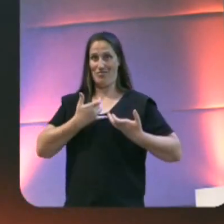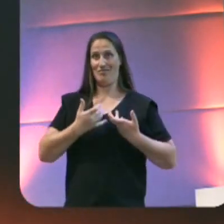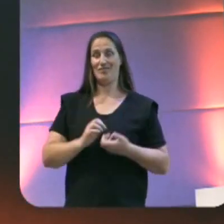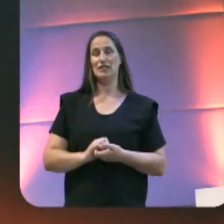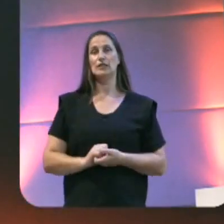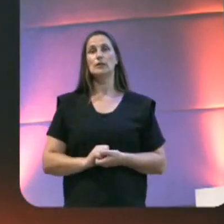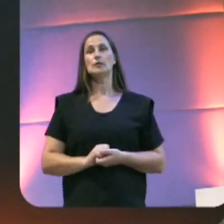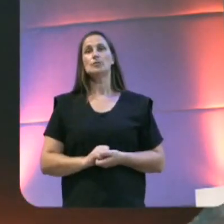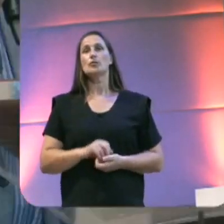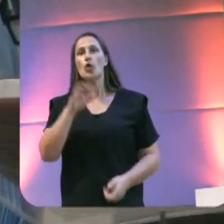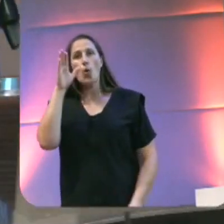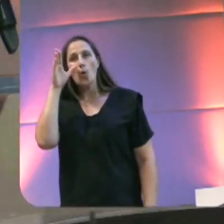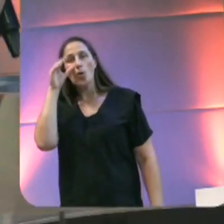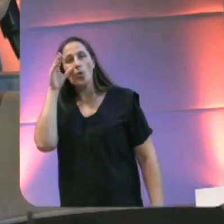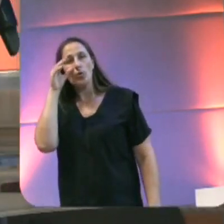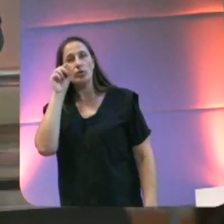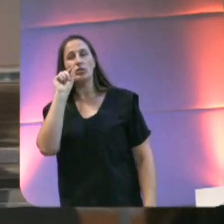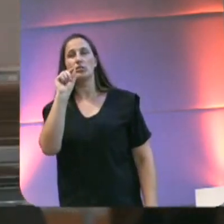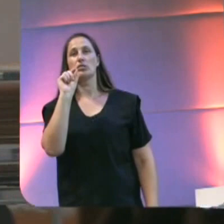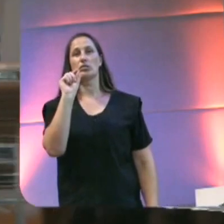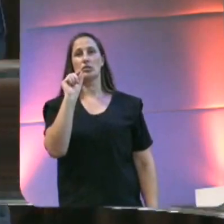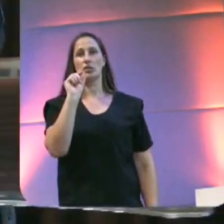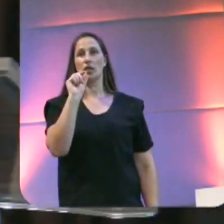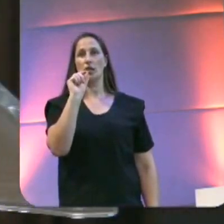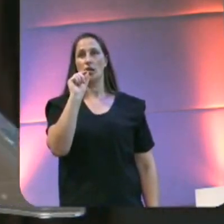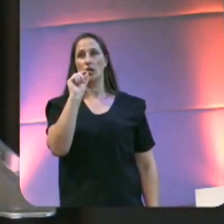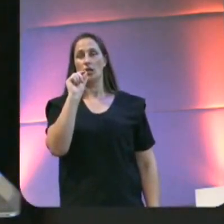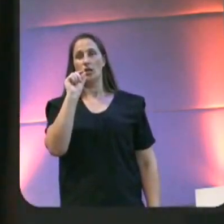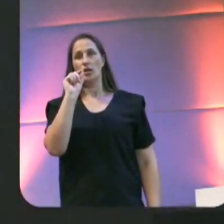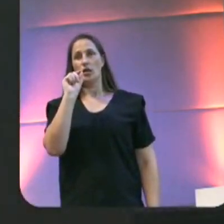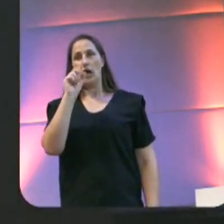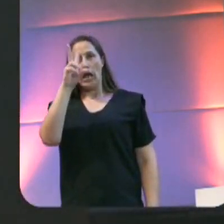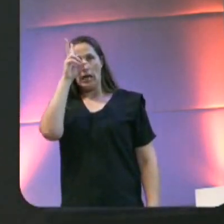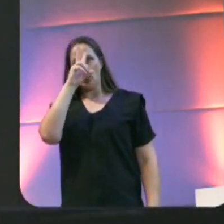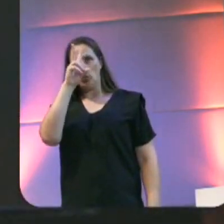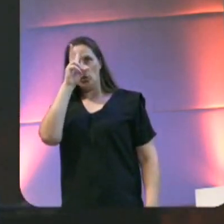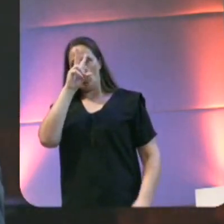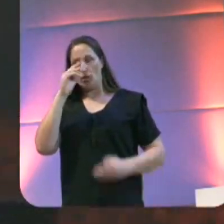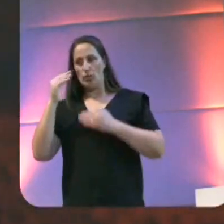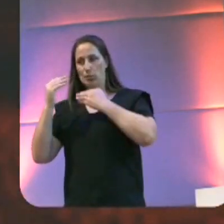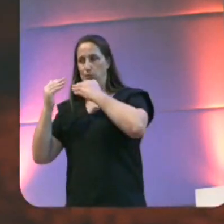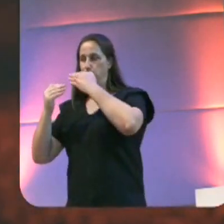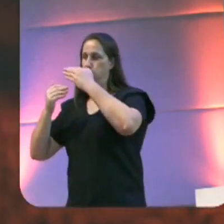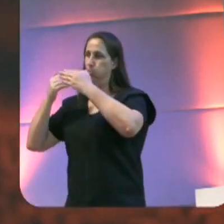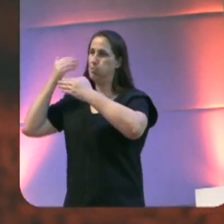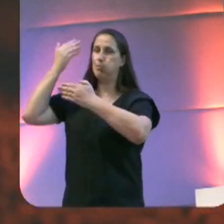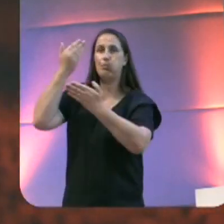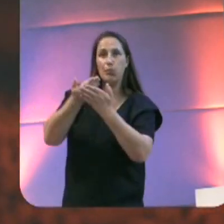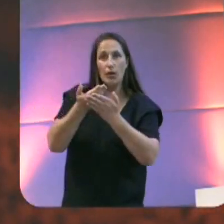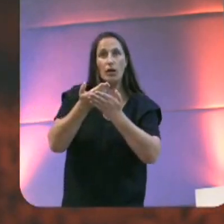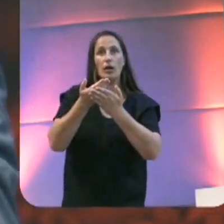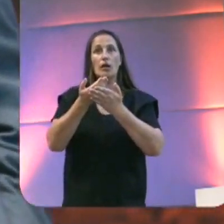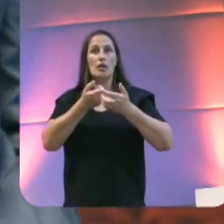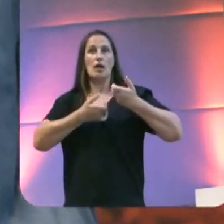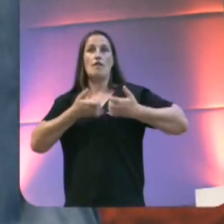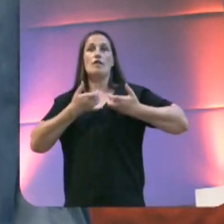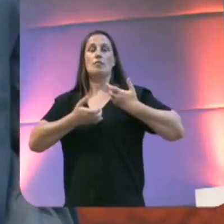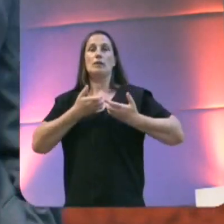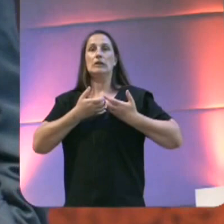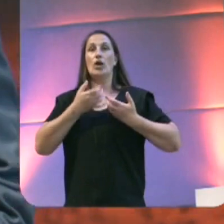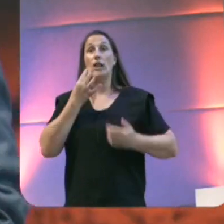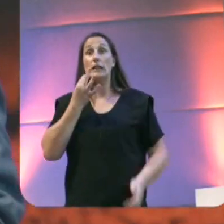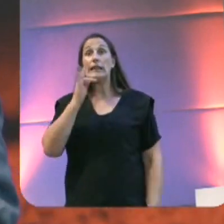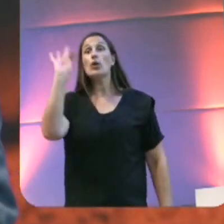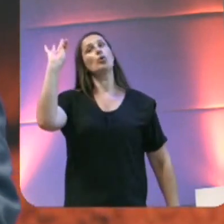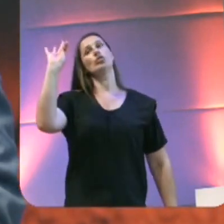E é interessante porque, se a gente olhar a história dos avivamentos, a gente vai descobrir que a teologia não era